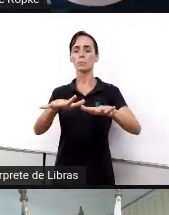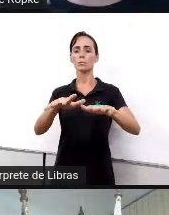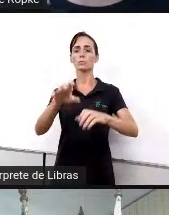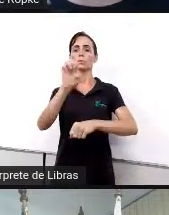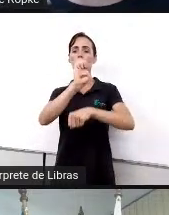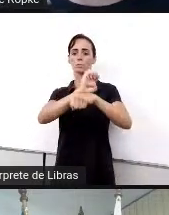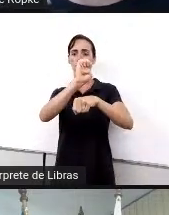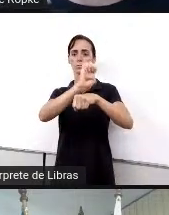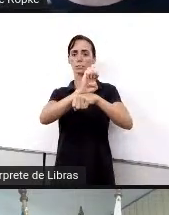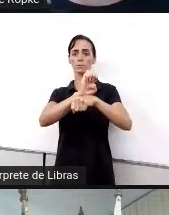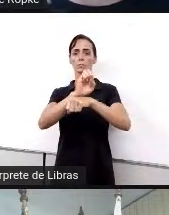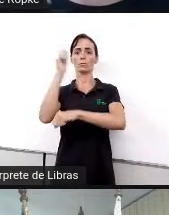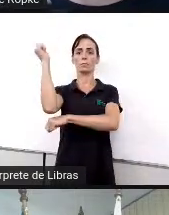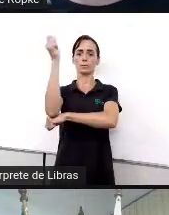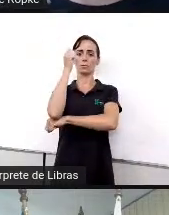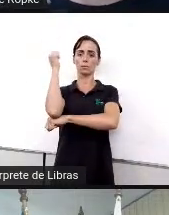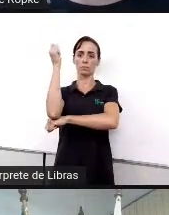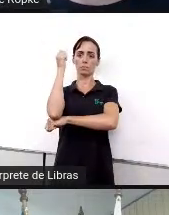Sul.